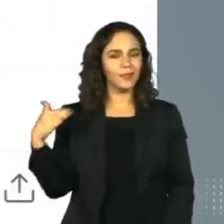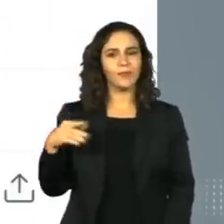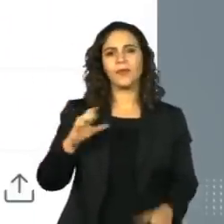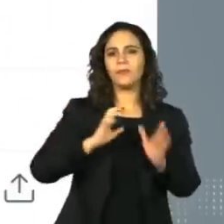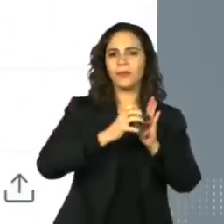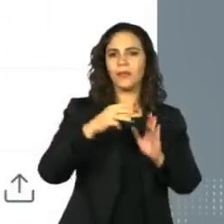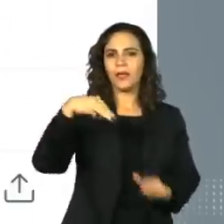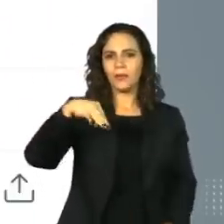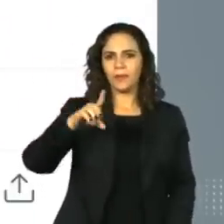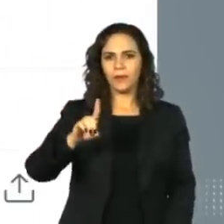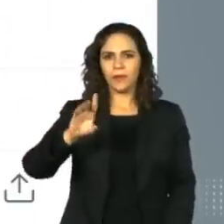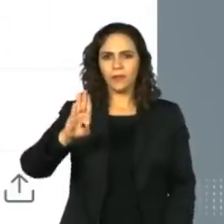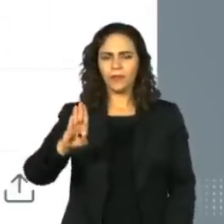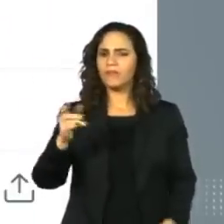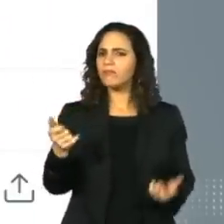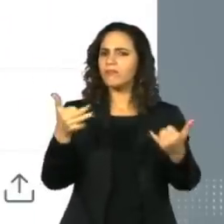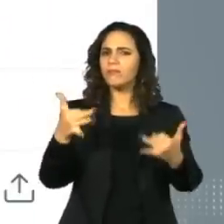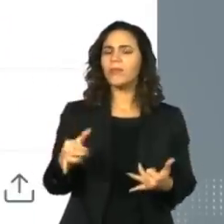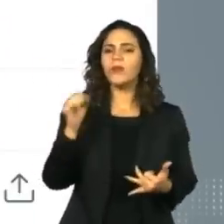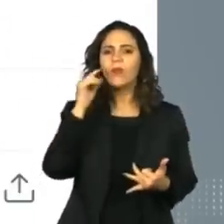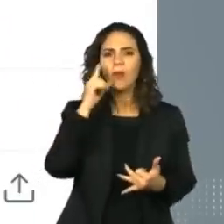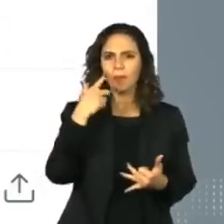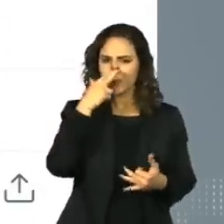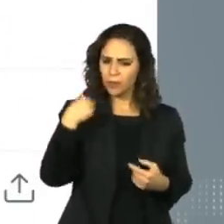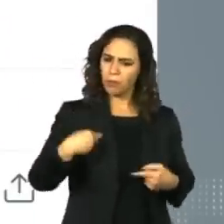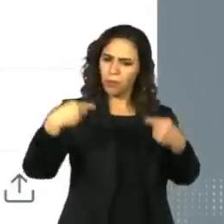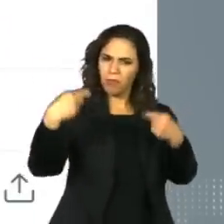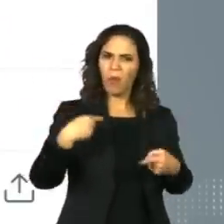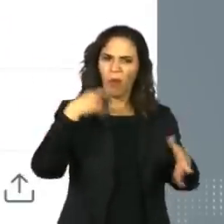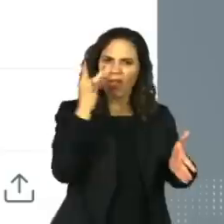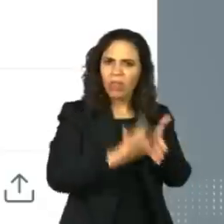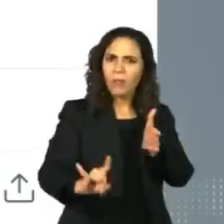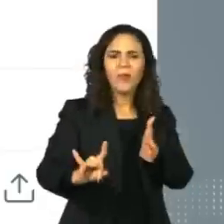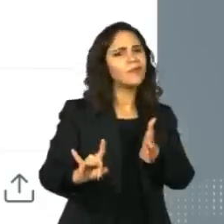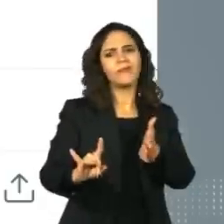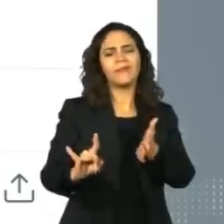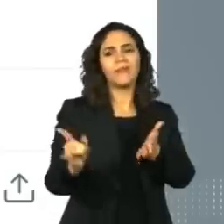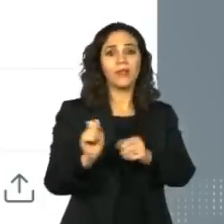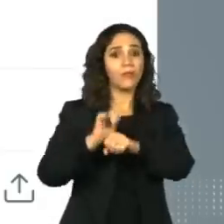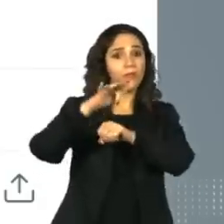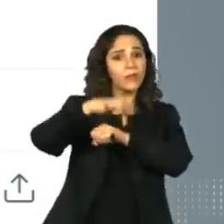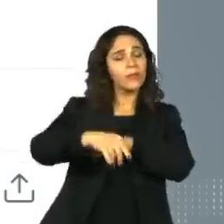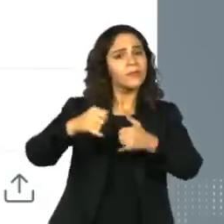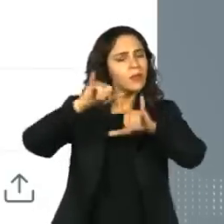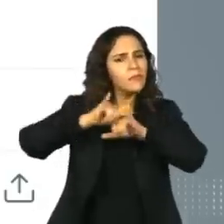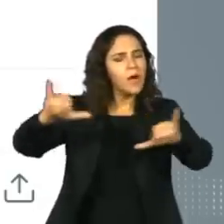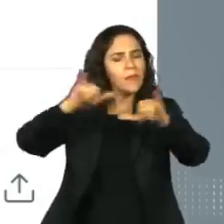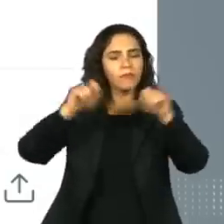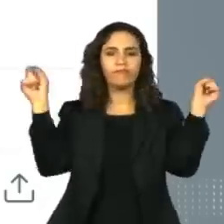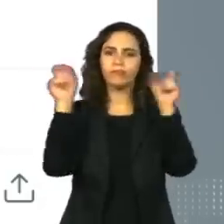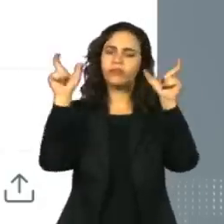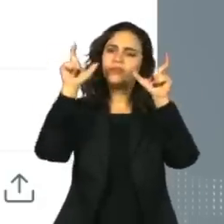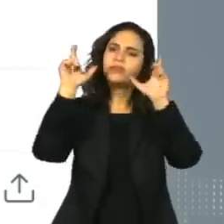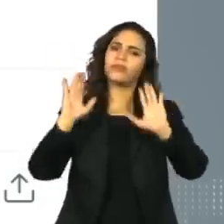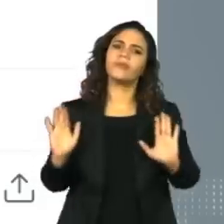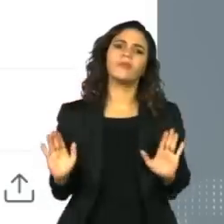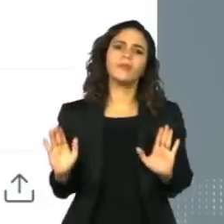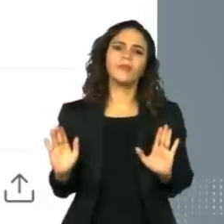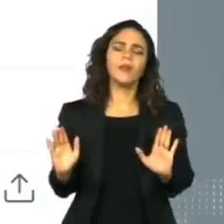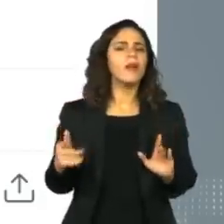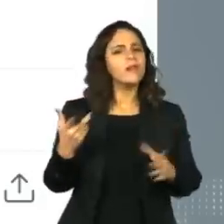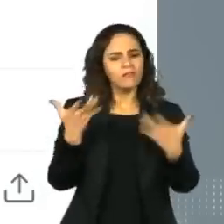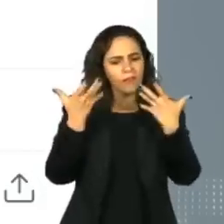MDB, escreveu que o adversário não é inimigo, que o caso de Foz do Iguaçu faça soar o alerta definitivo. Não